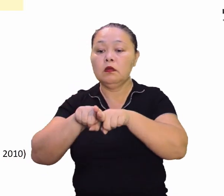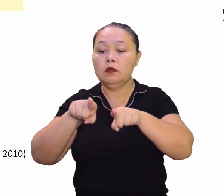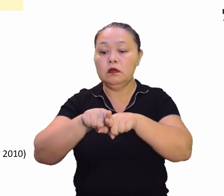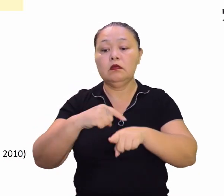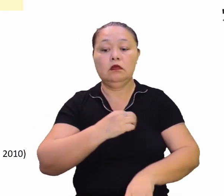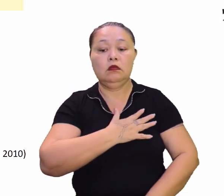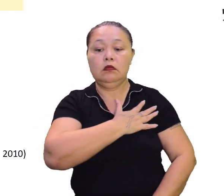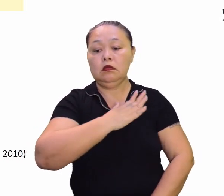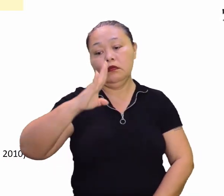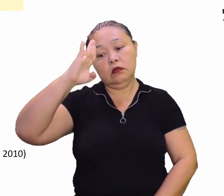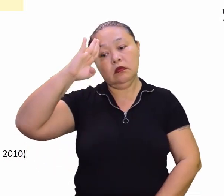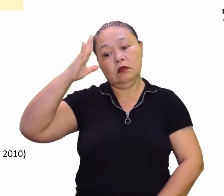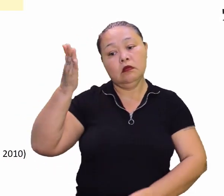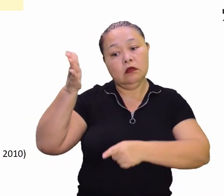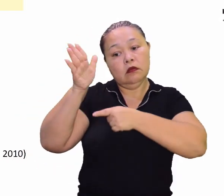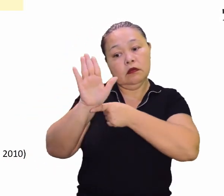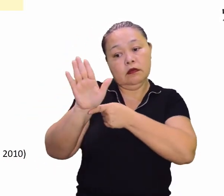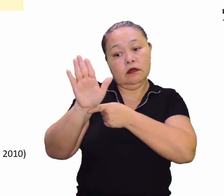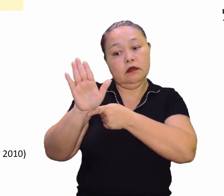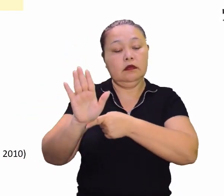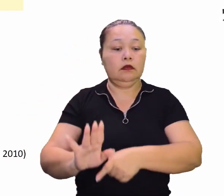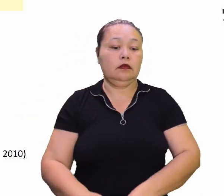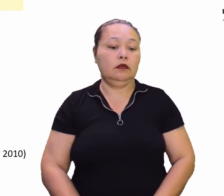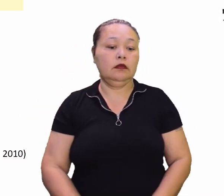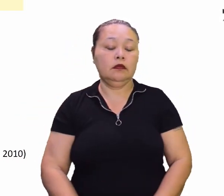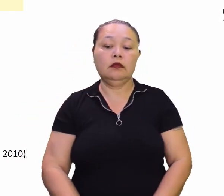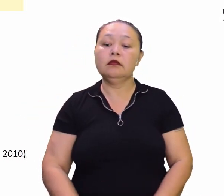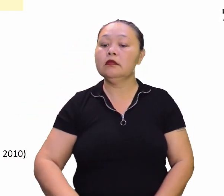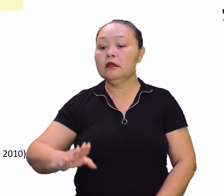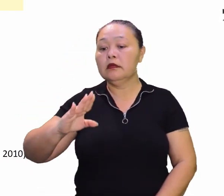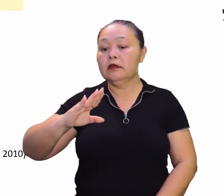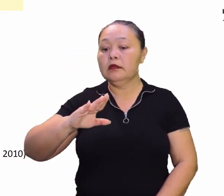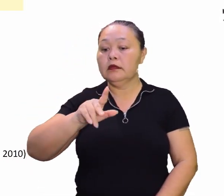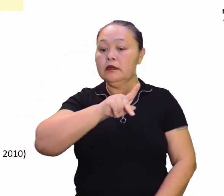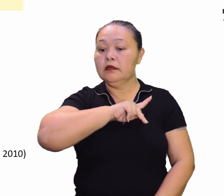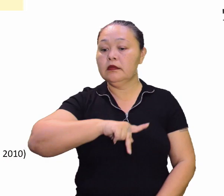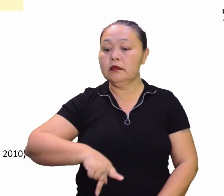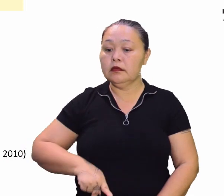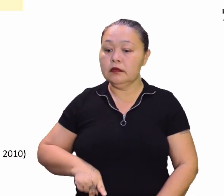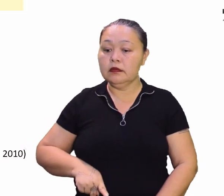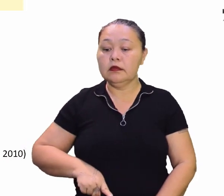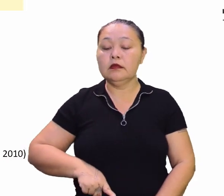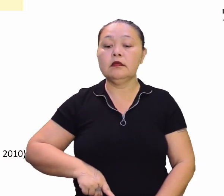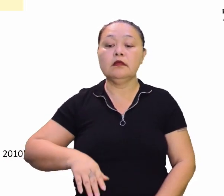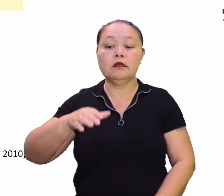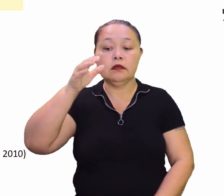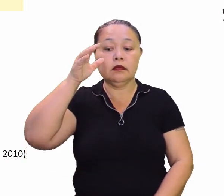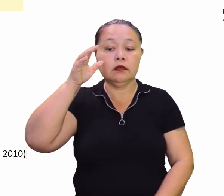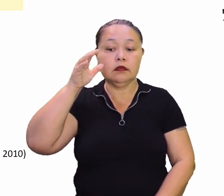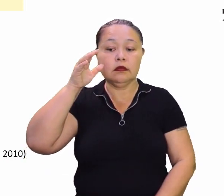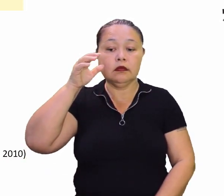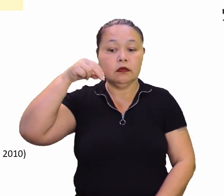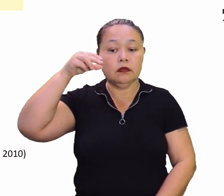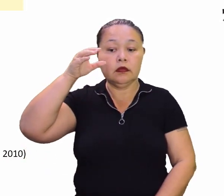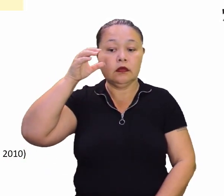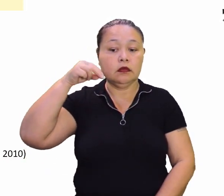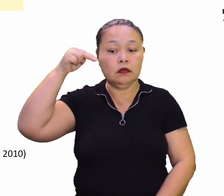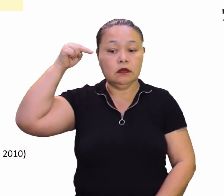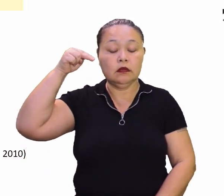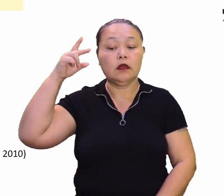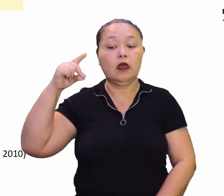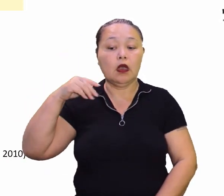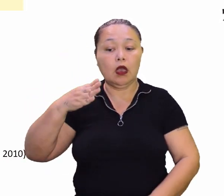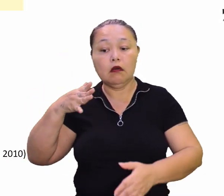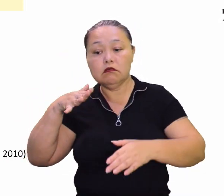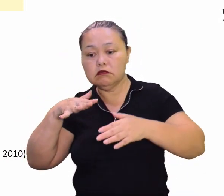militarmente. O presidente lá da Coreia do Norte quer invadir há muito tempo a Coreia do Sul,